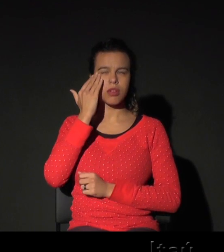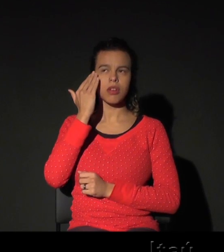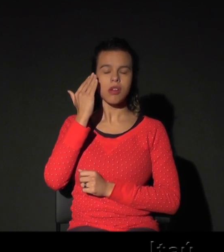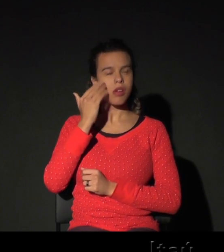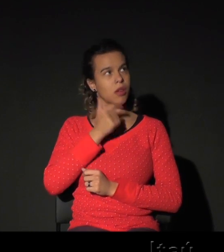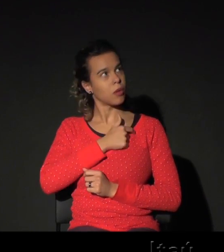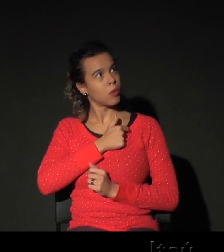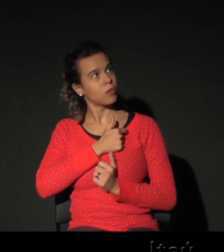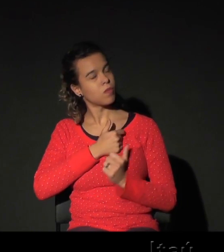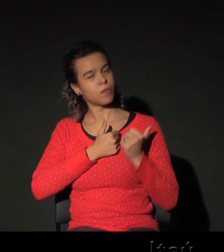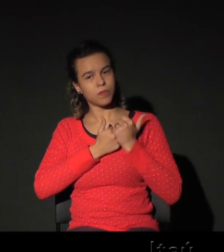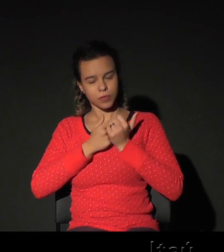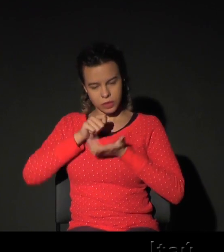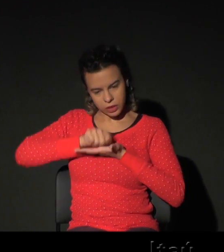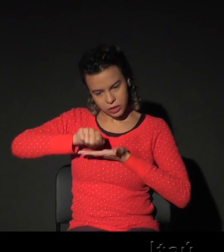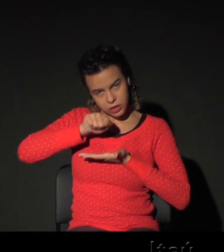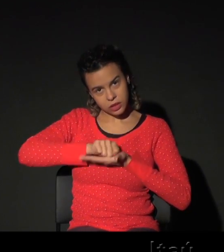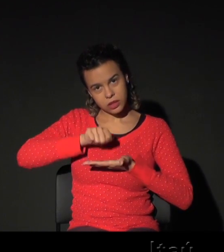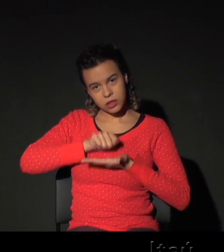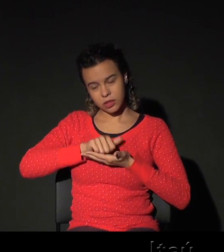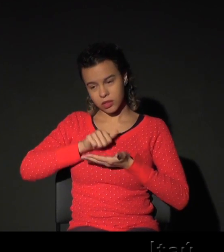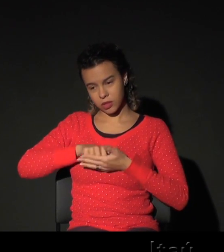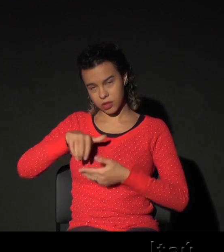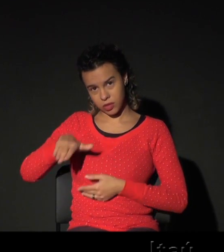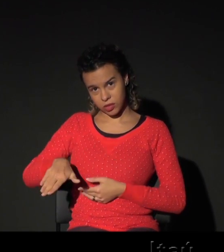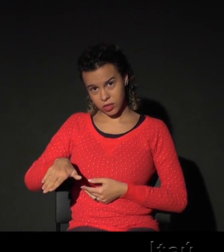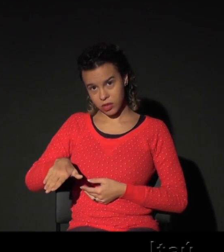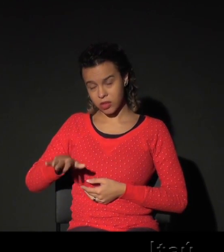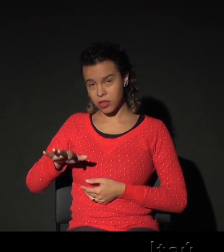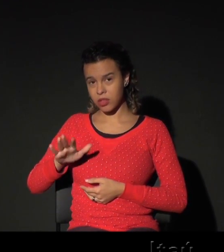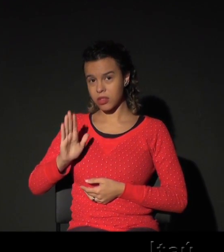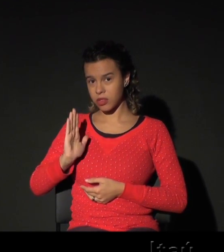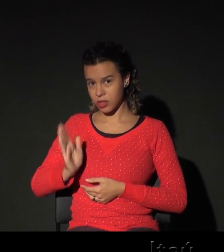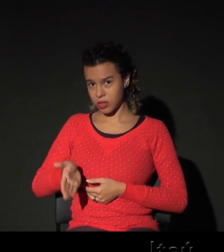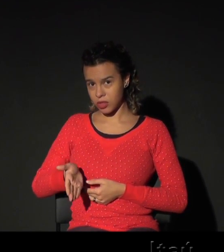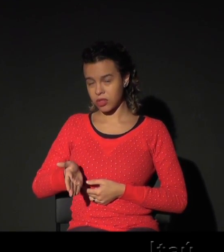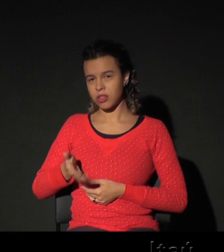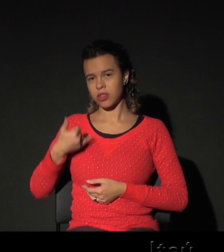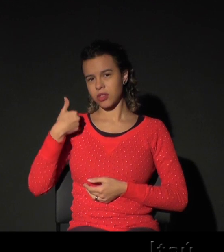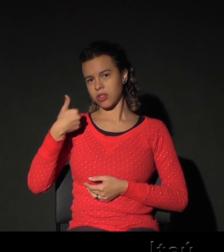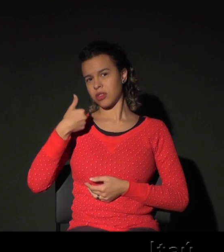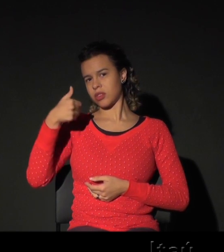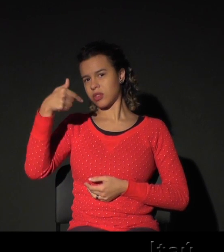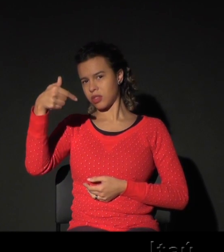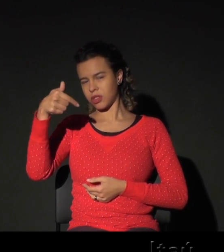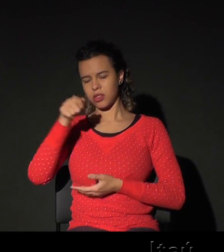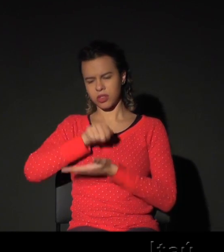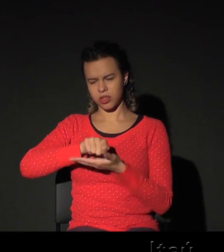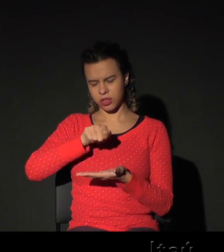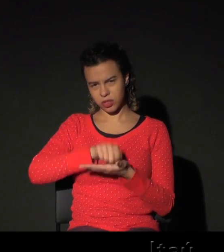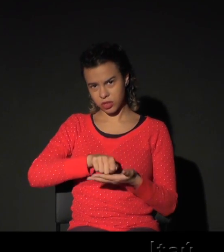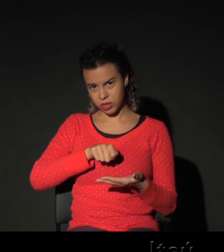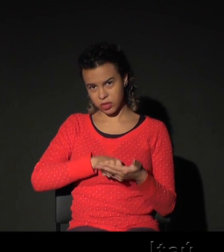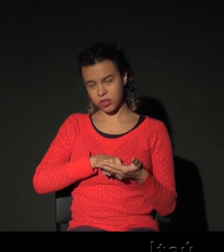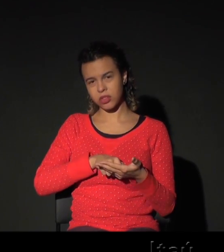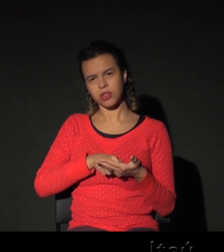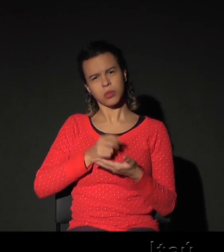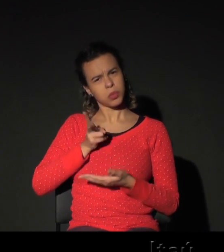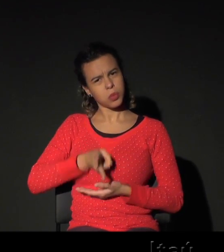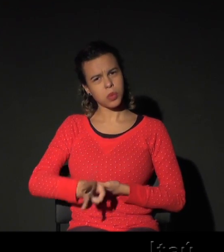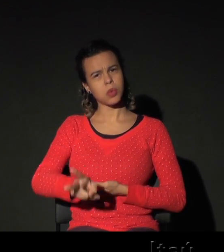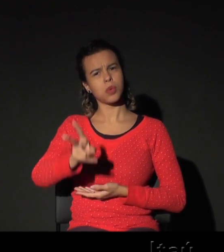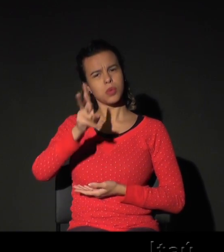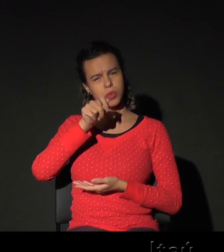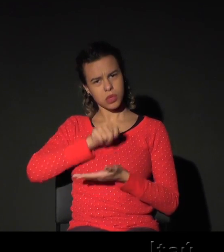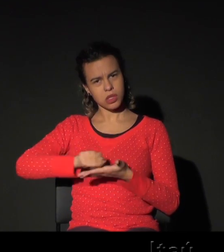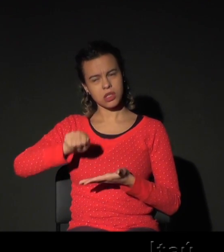cartas me tornei uma pequena escritora já com 7 anos escrevia e continuei